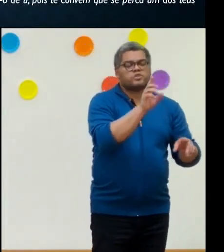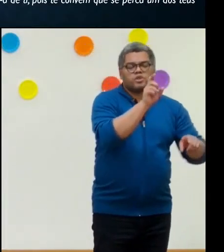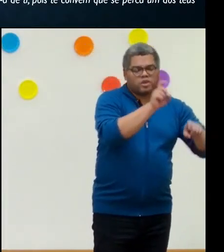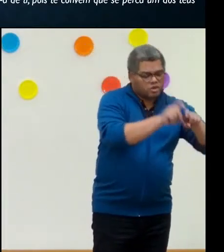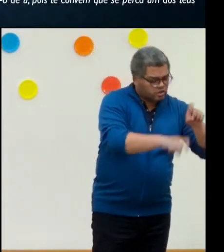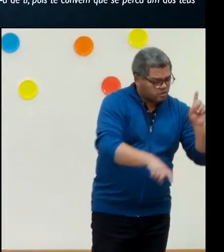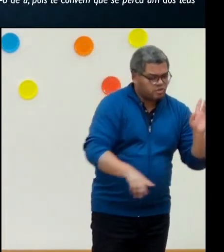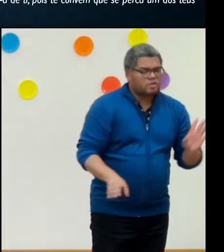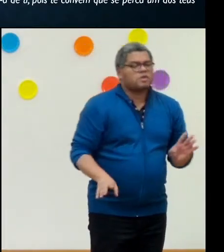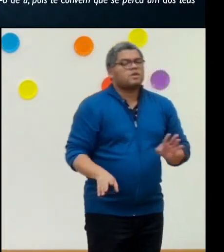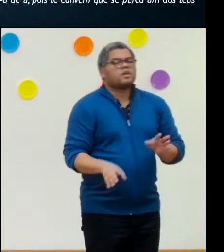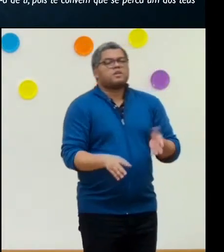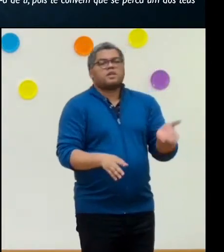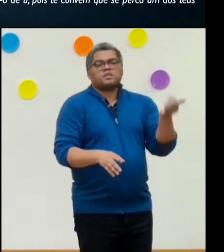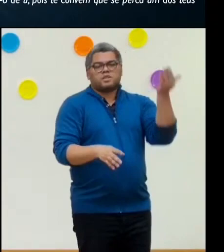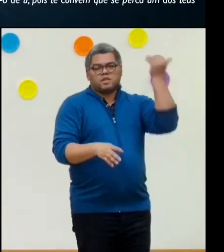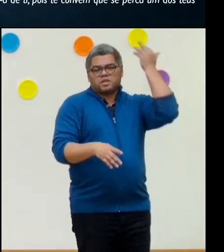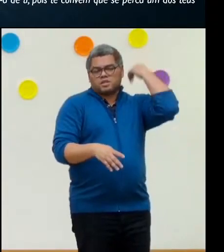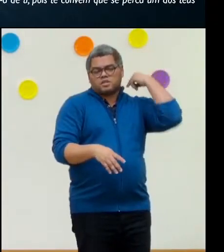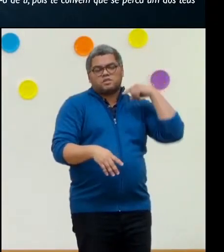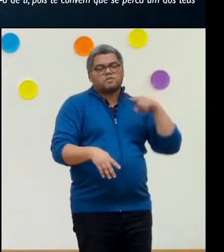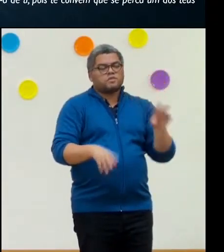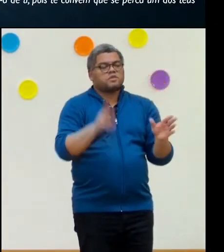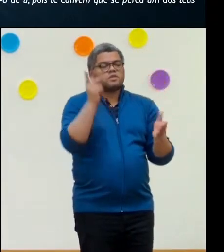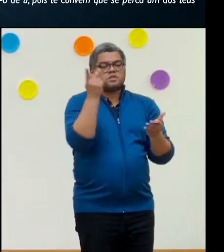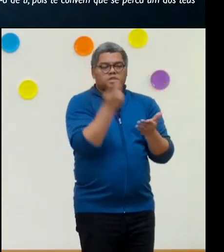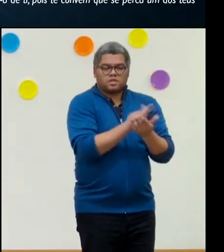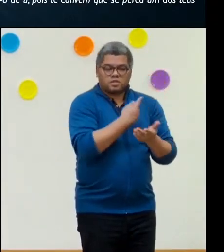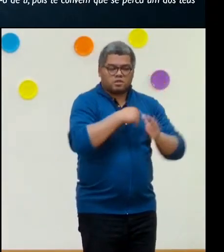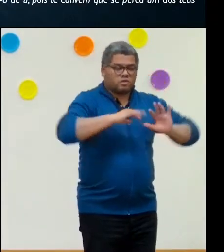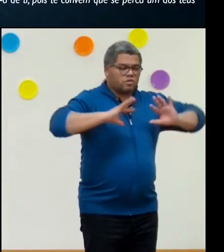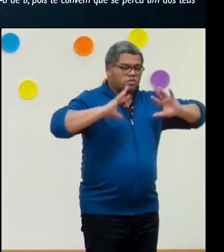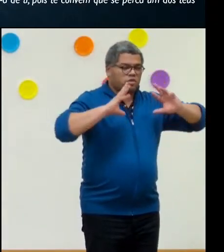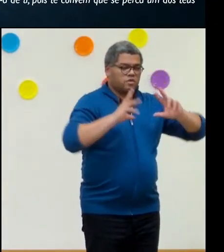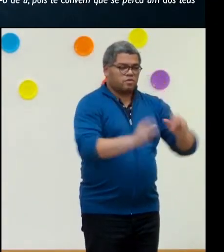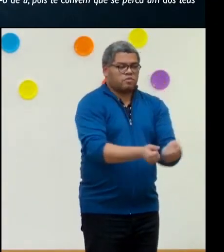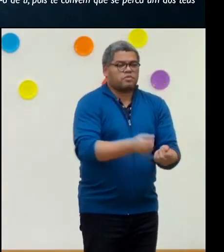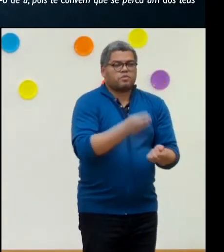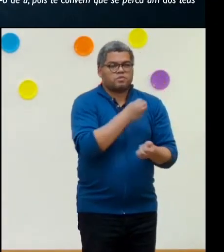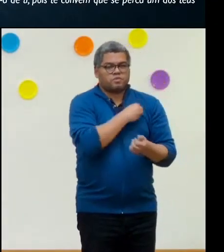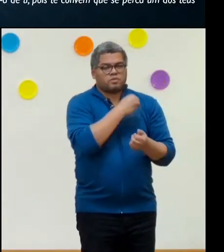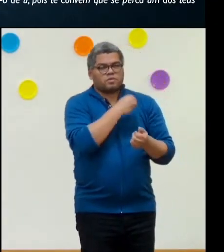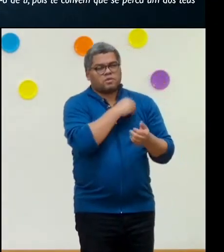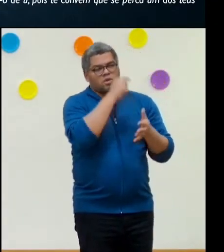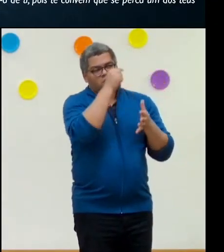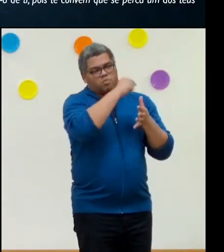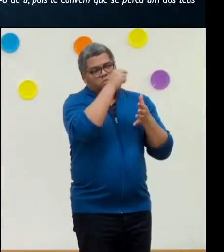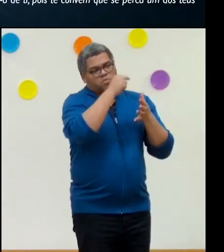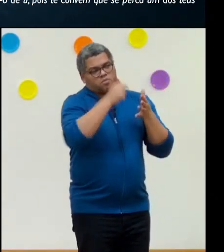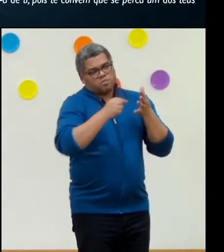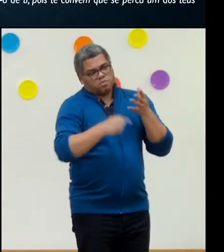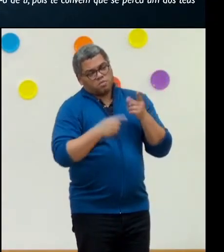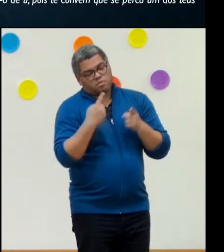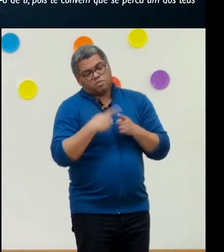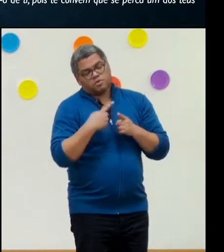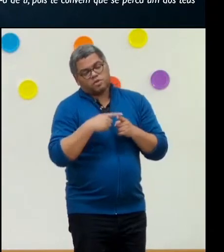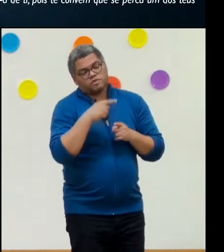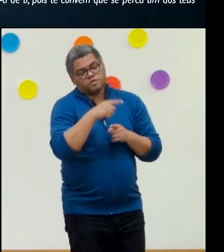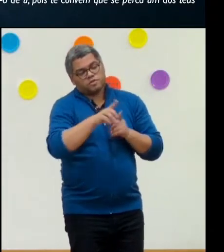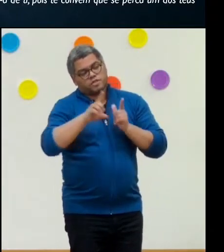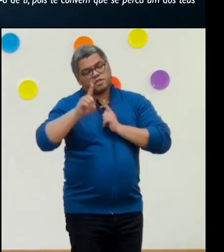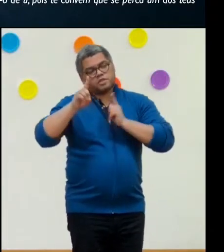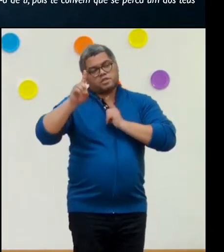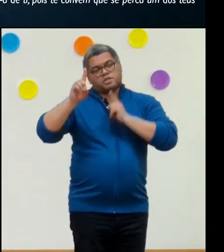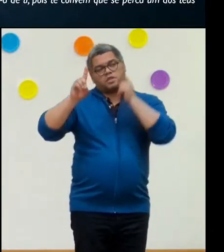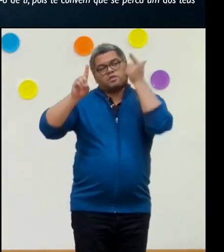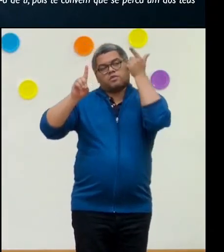caiu no 10º. Aliás, caiu em todos. Caiu no primeiro, que você teve um Deus além de mim, você. A